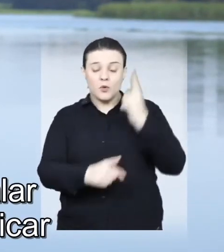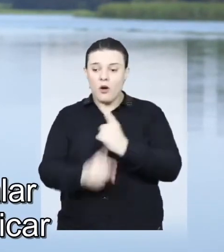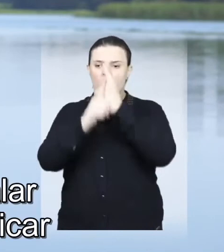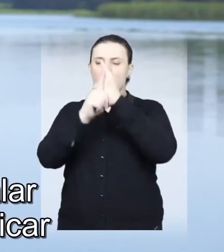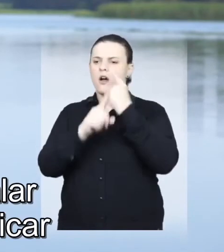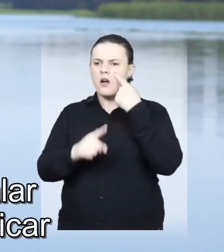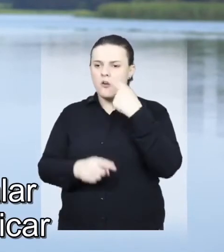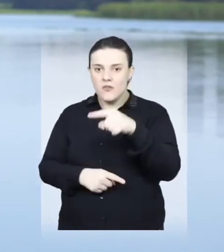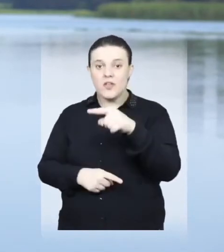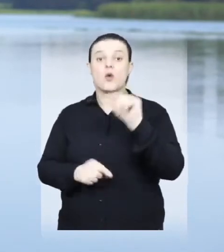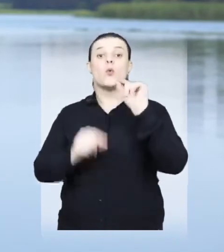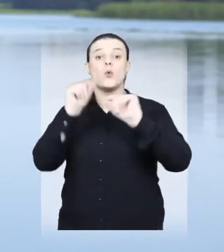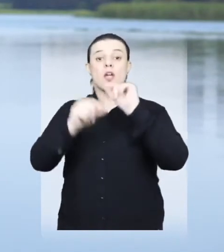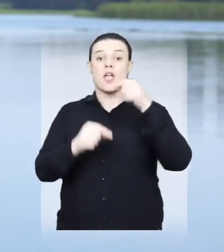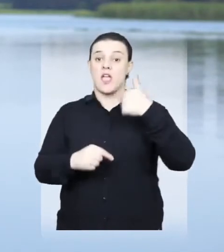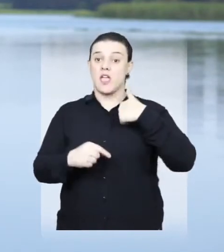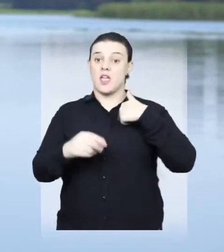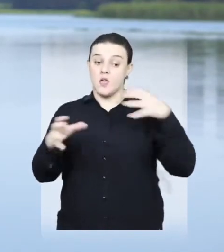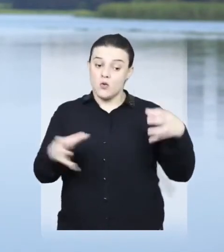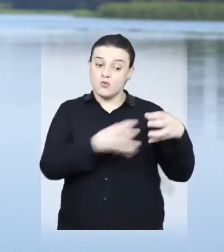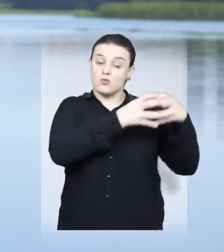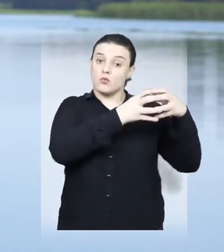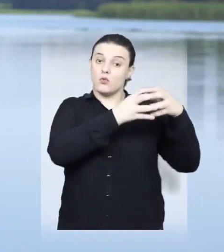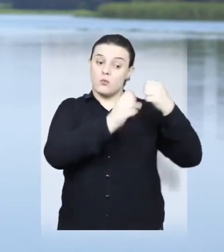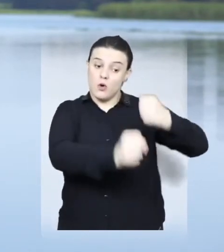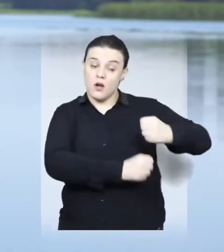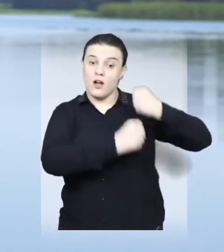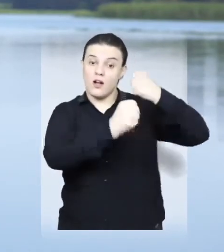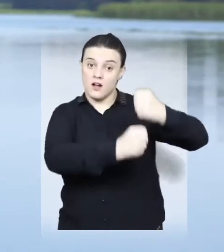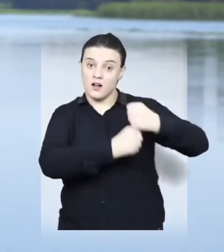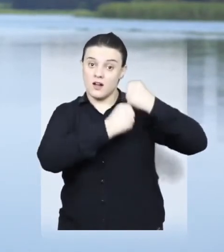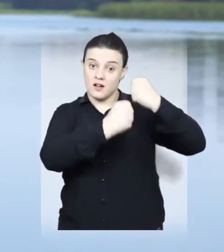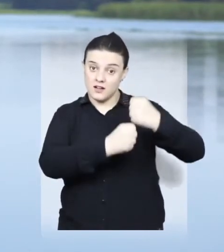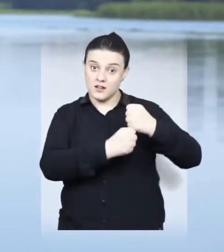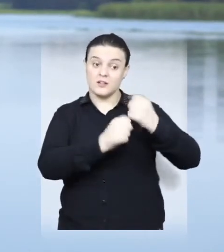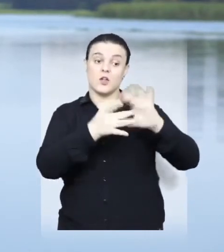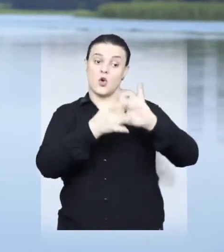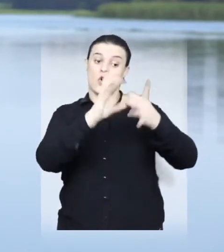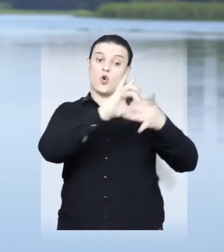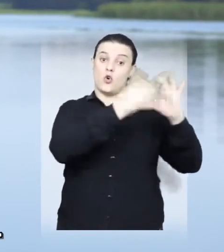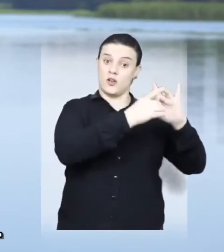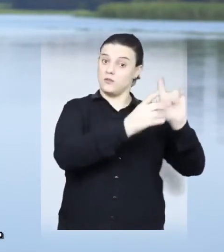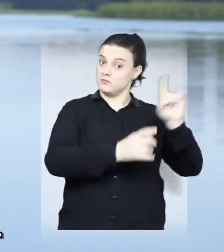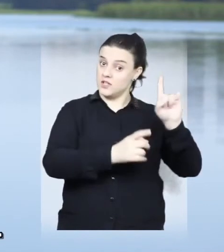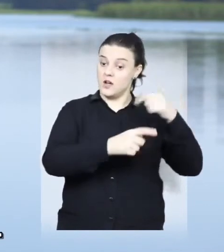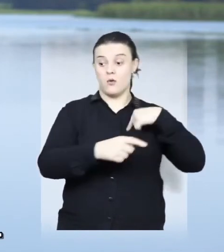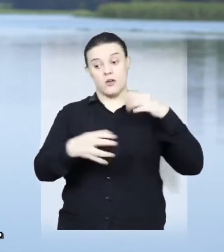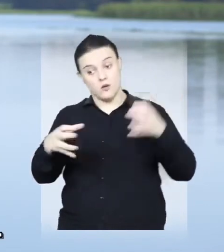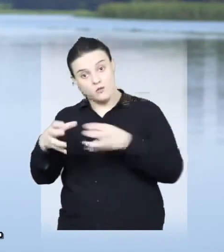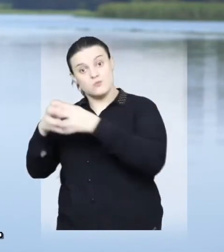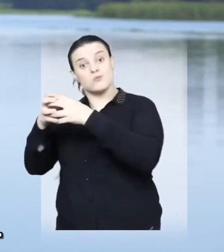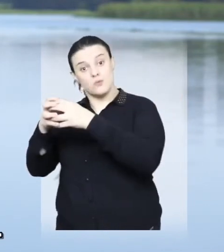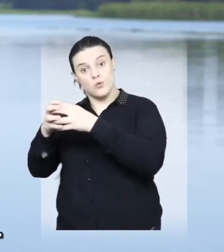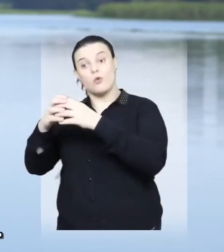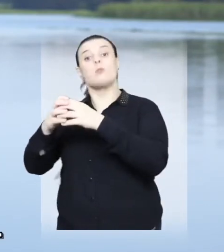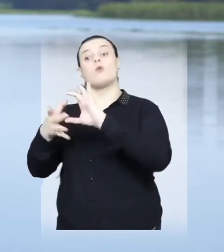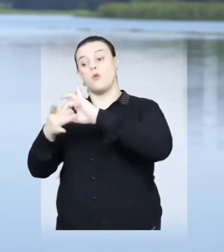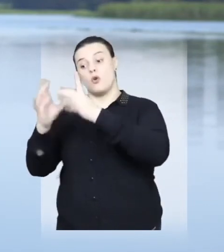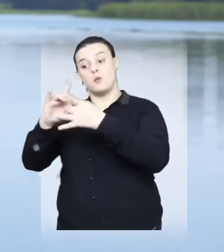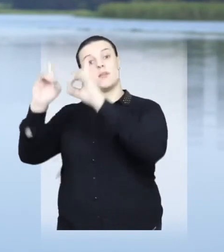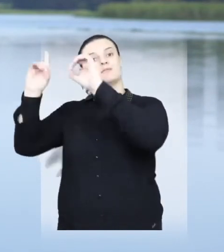pessoas a identificar que eu não sou da canoagem olímpica e sim da canoagem